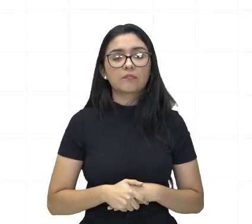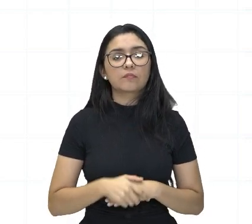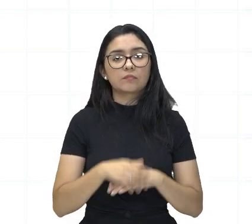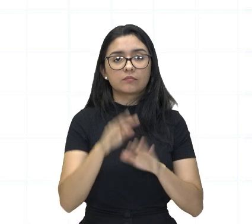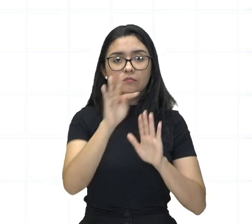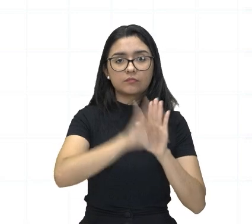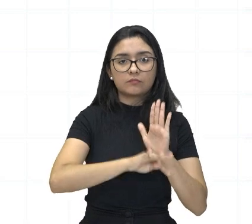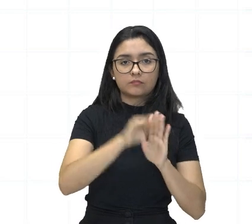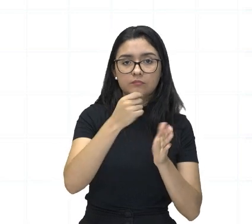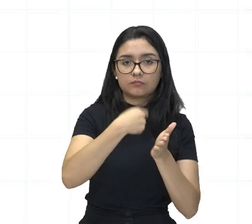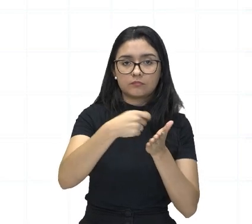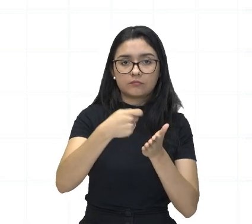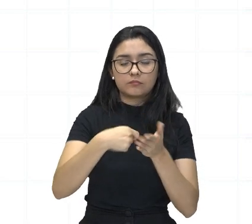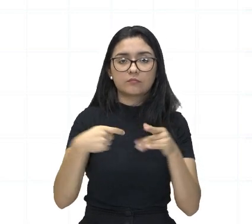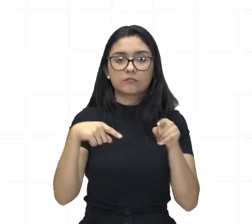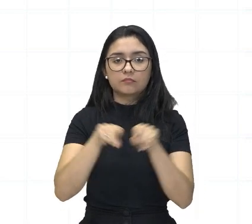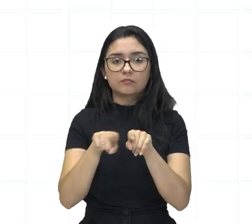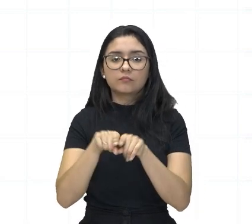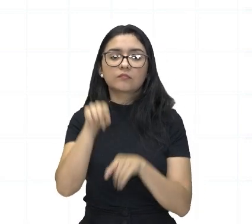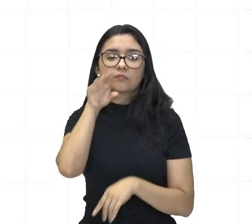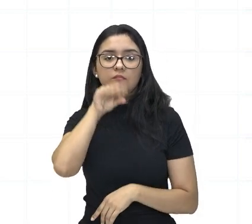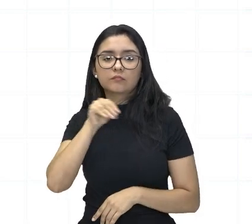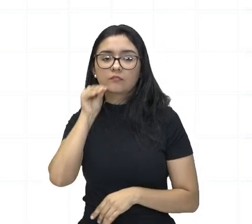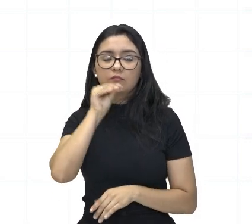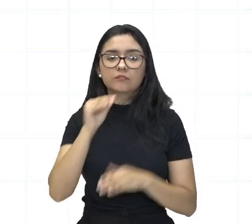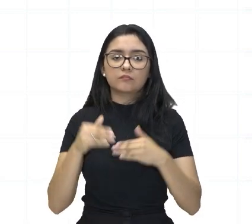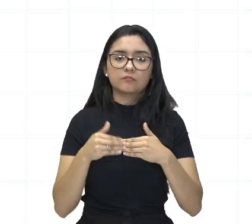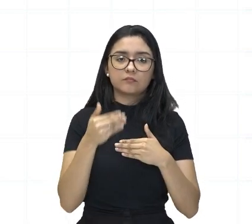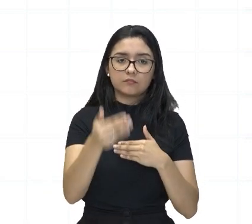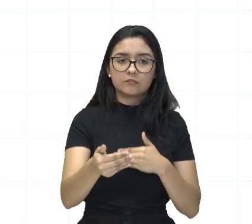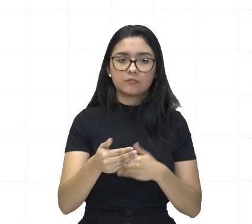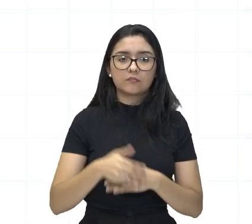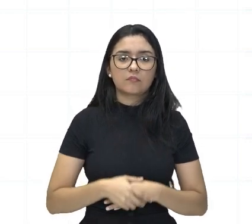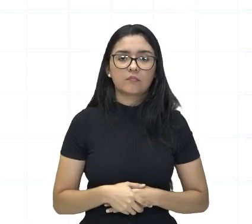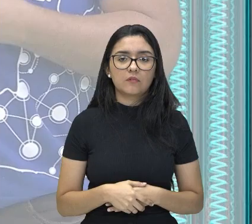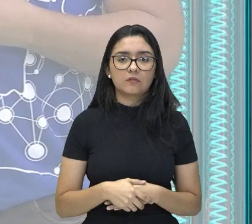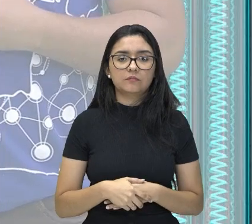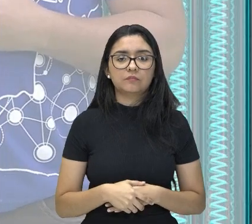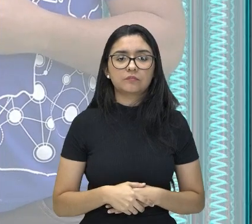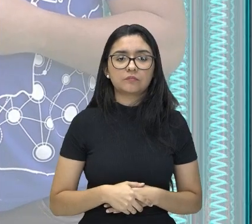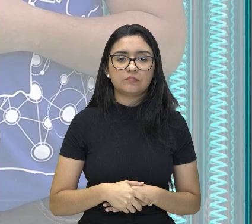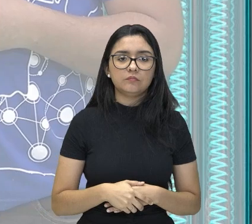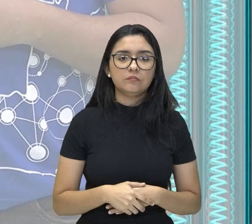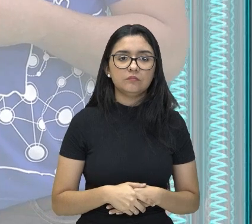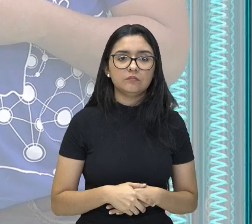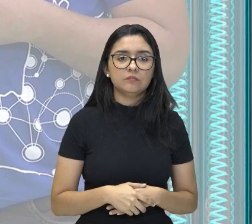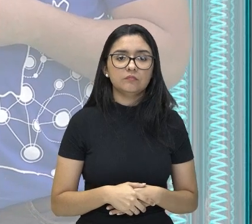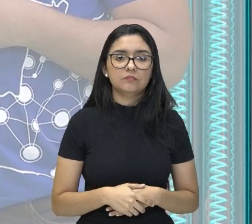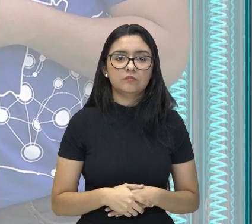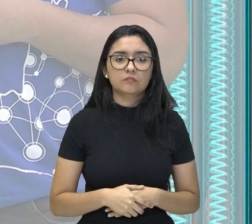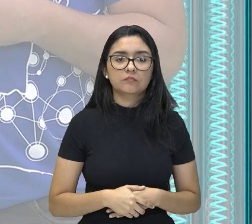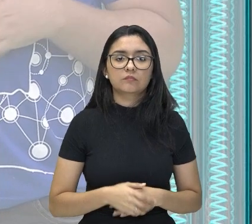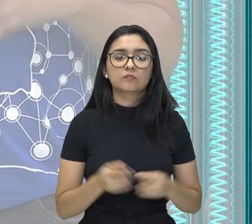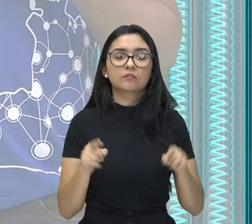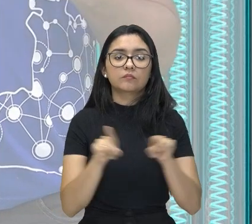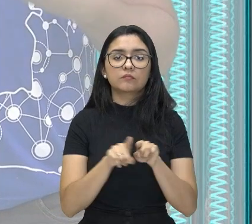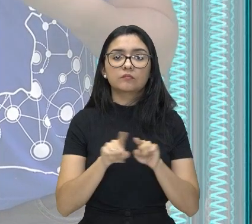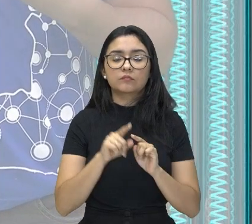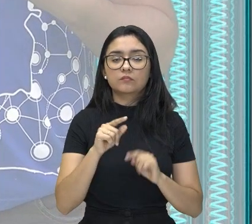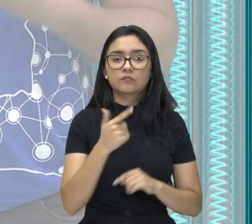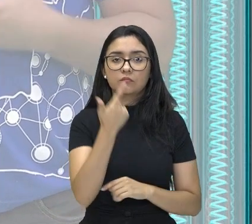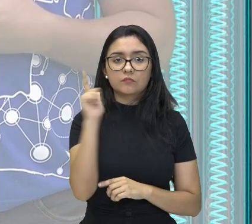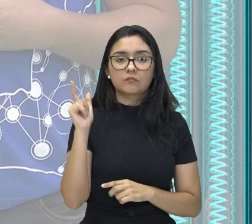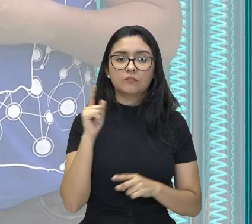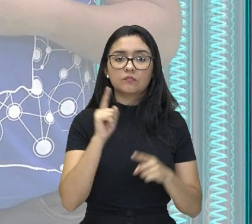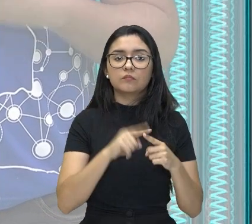orais quanto escritos. Ok? Seguindo, mais operadores argumentativos, colocando aqui os que trazem